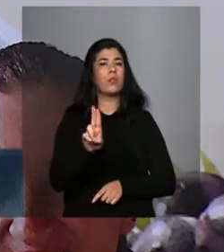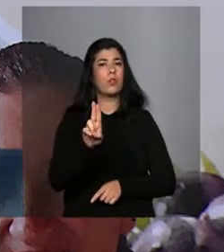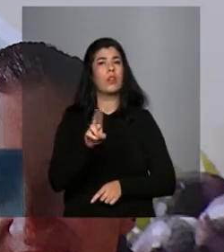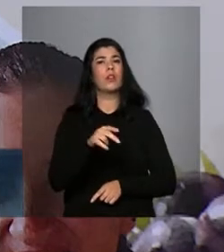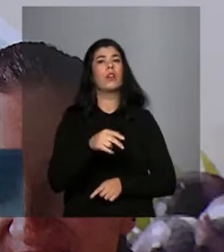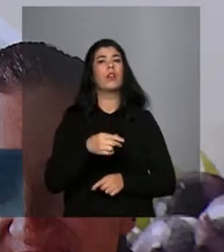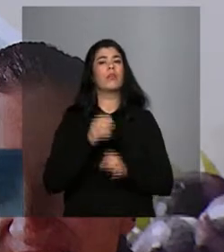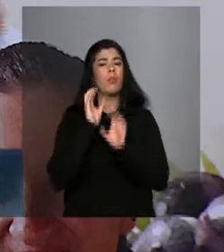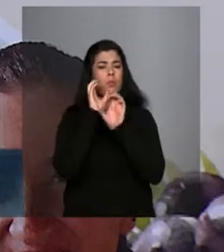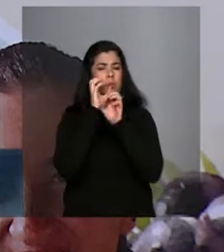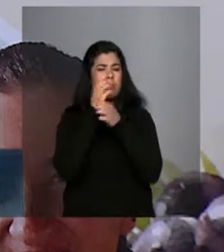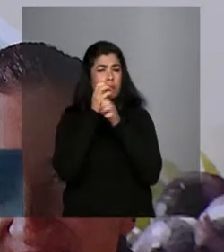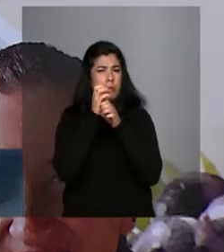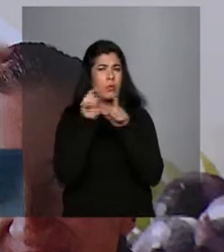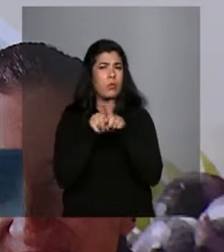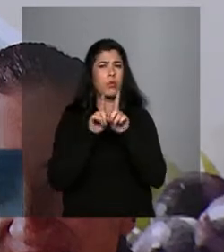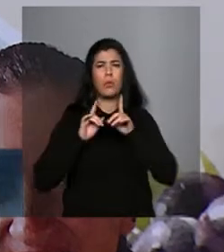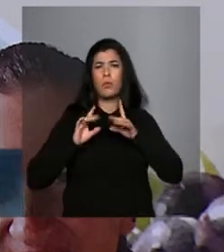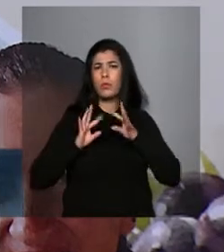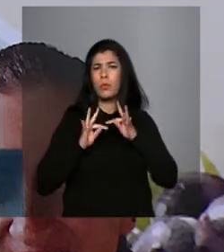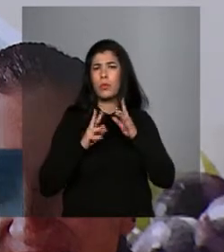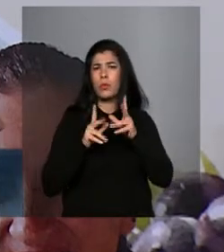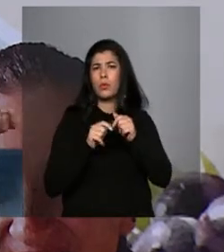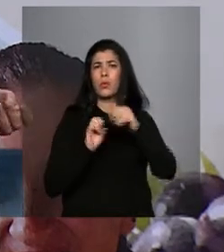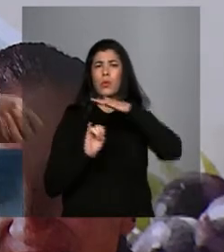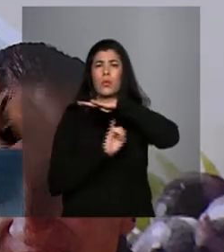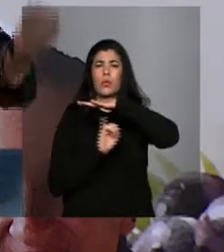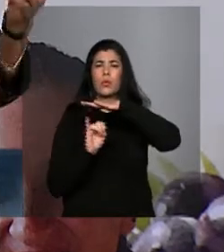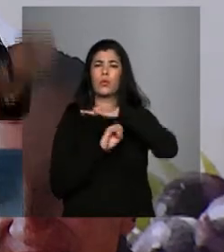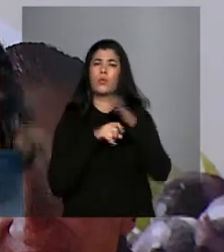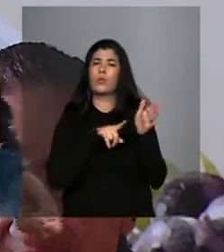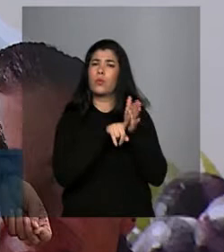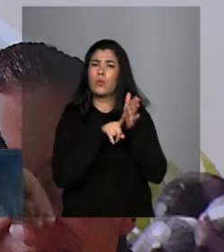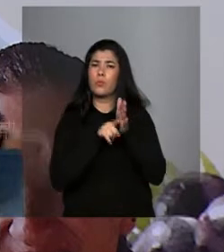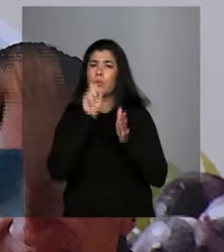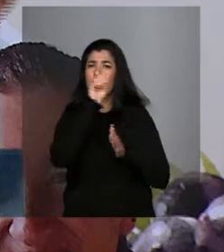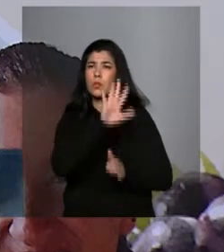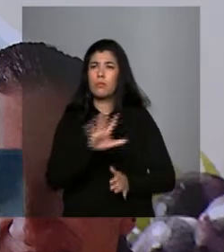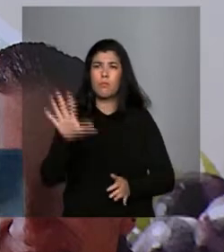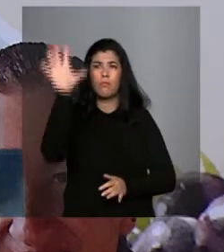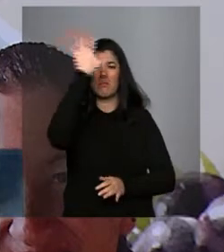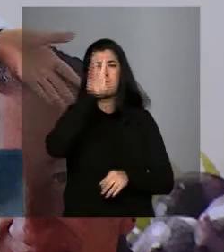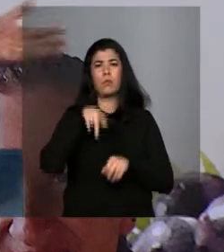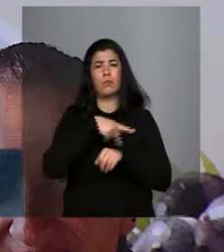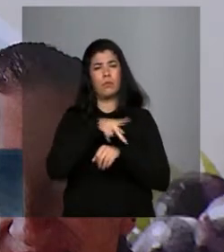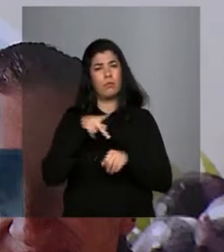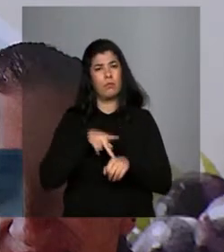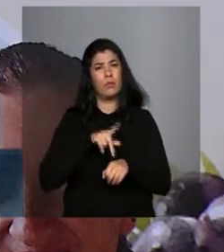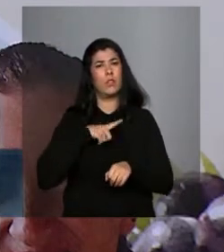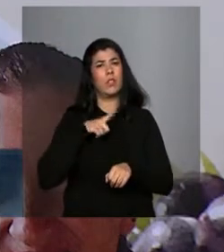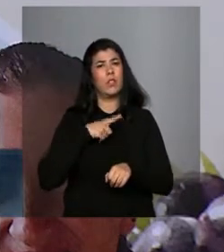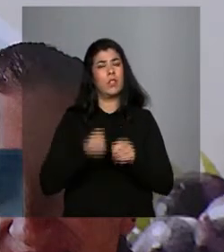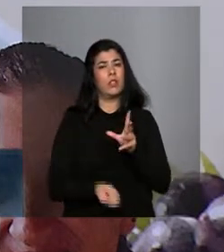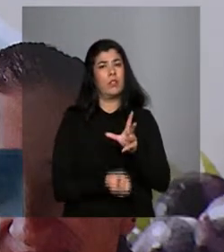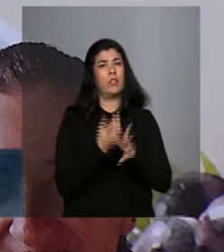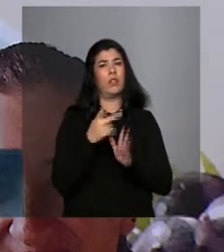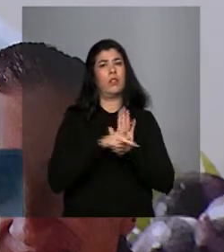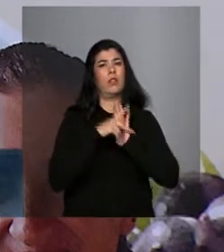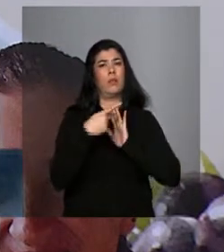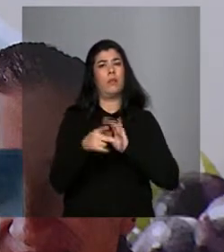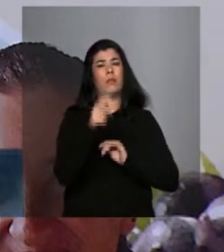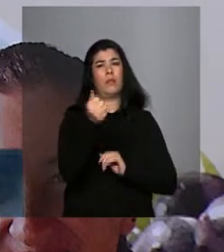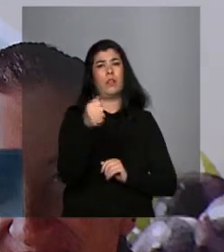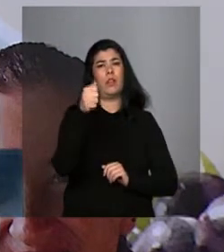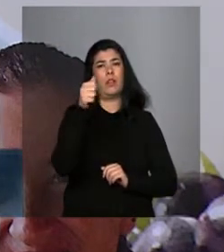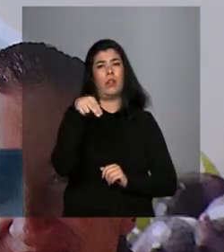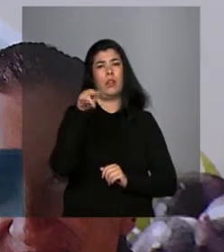pelos laboratórios, por todos os institutos de pesquisa desse país, sejam difundidas pela Anater. É